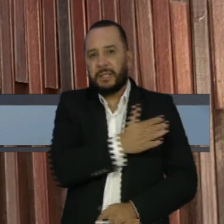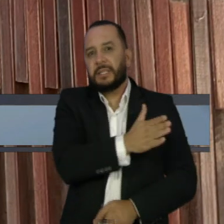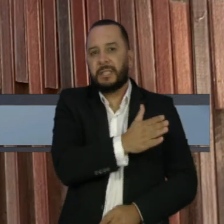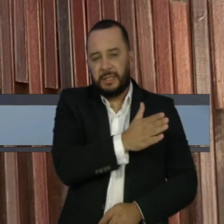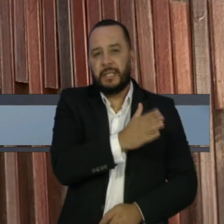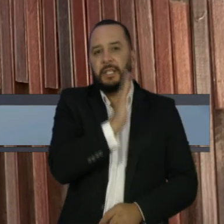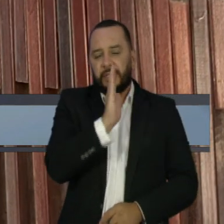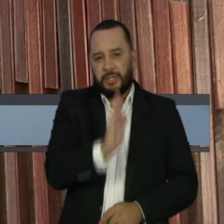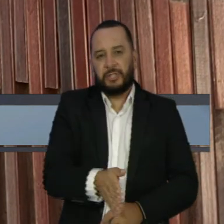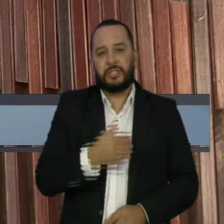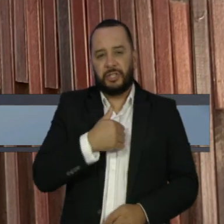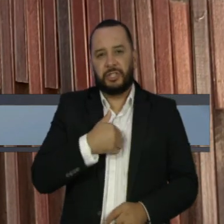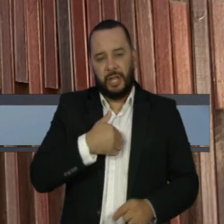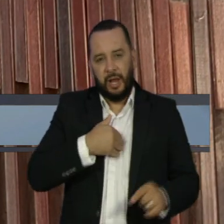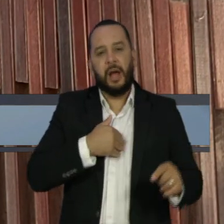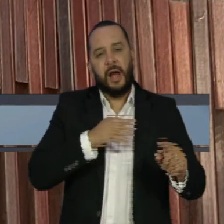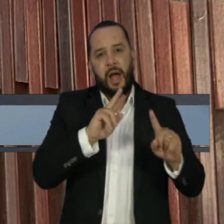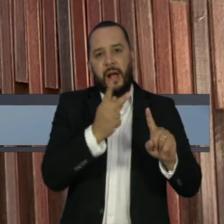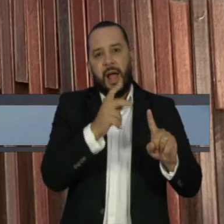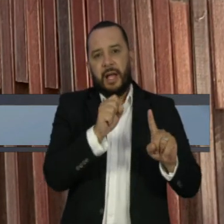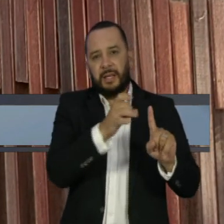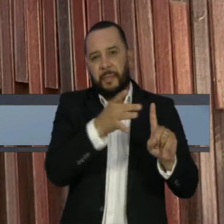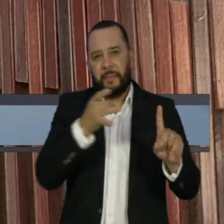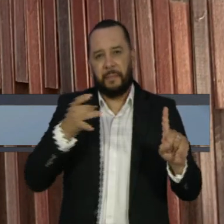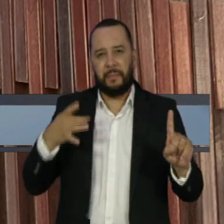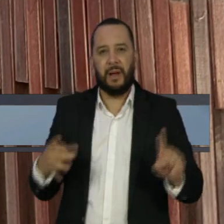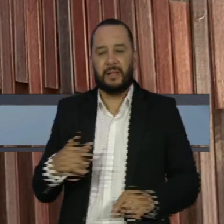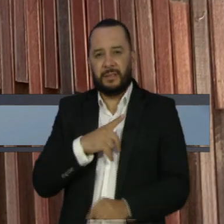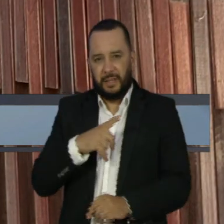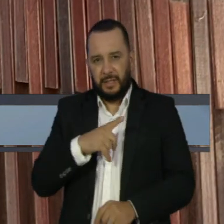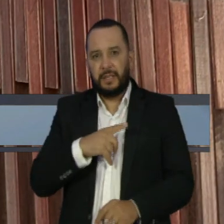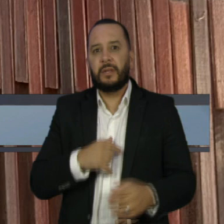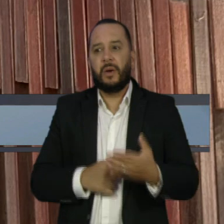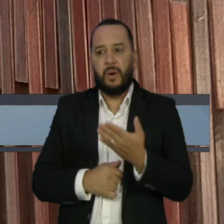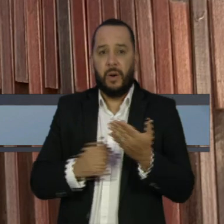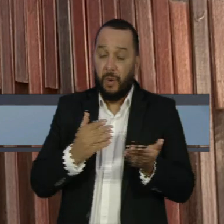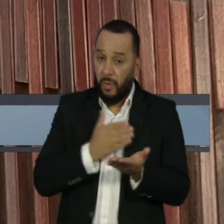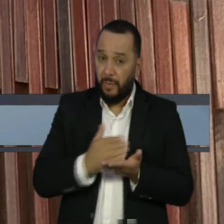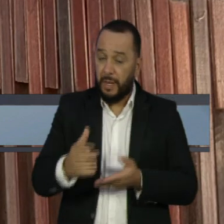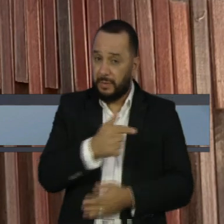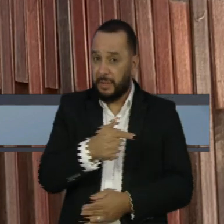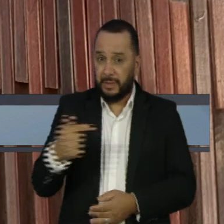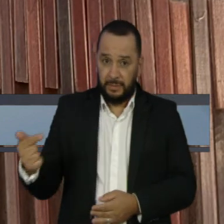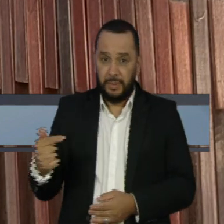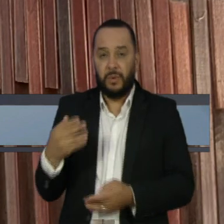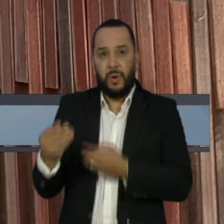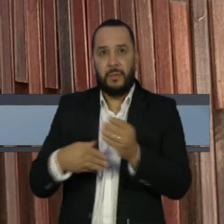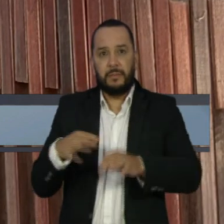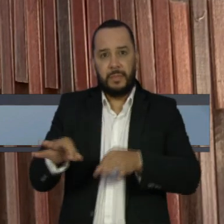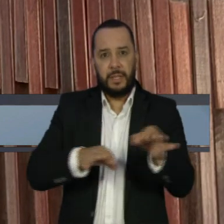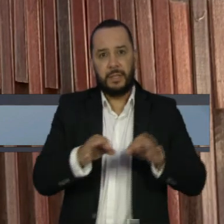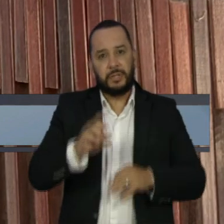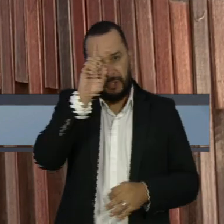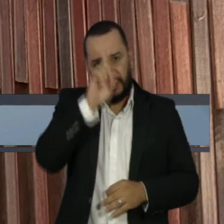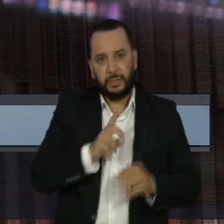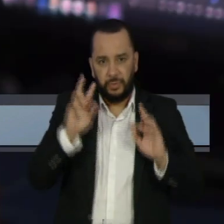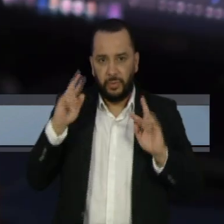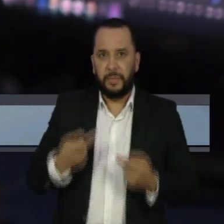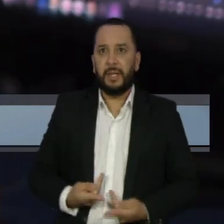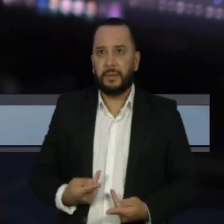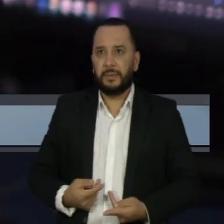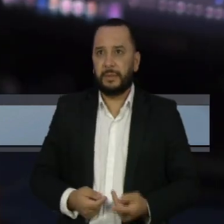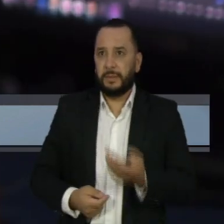homofóbicas a invasão ocorreu no início da semana durante um evento que discute a construção de um plano de direitos humanos